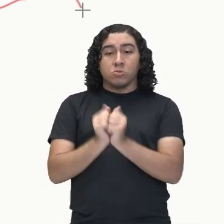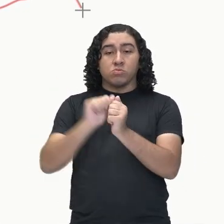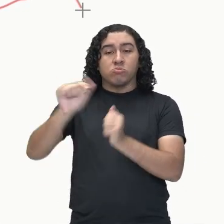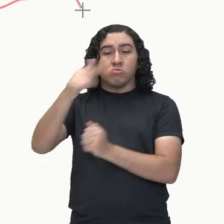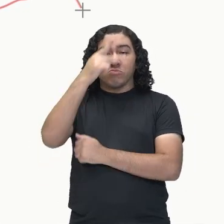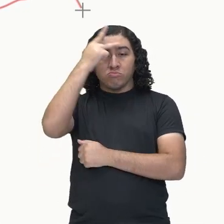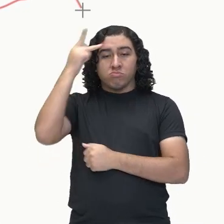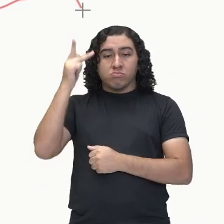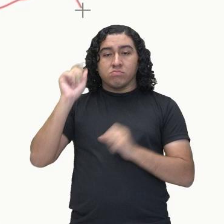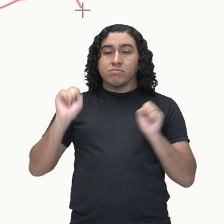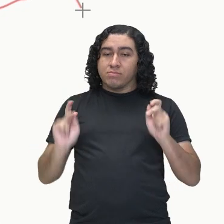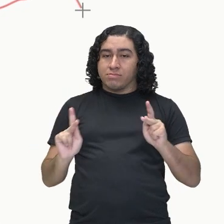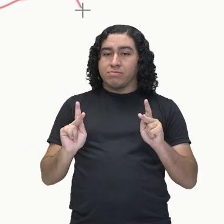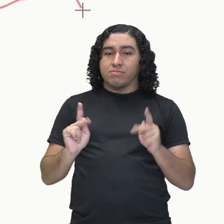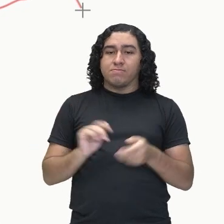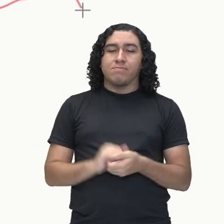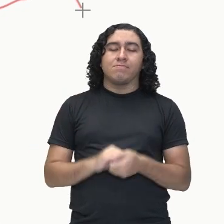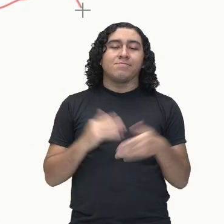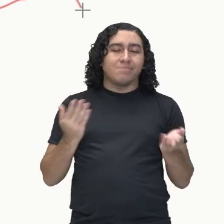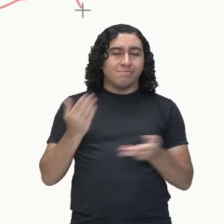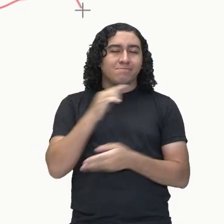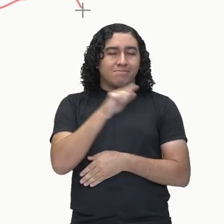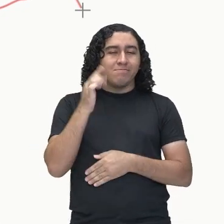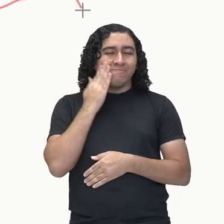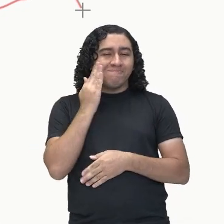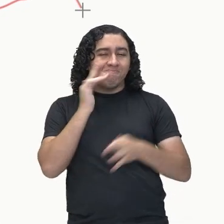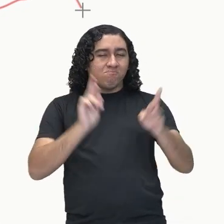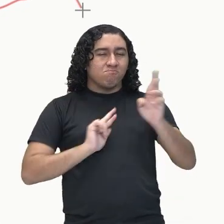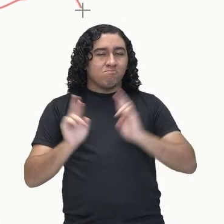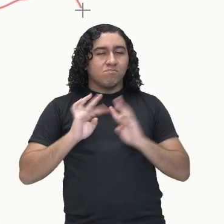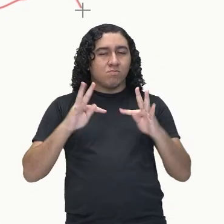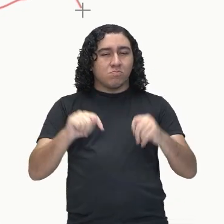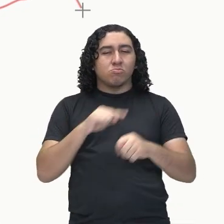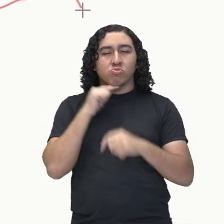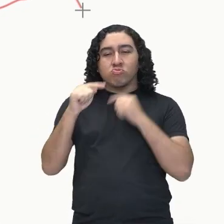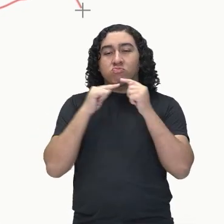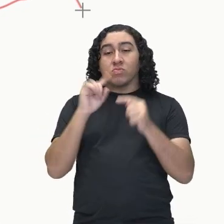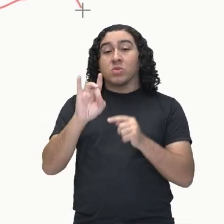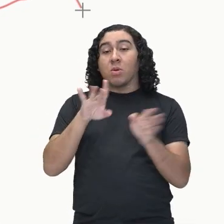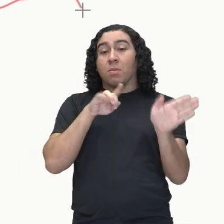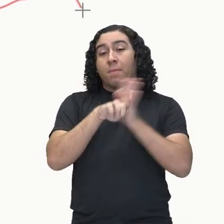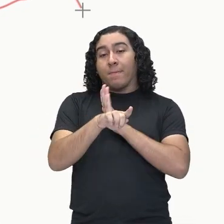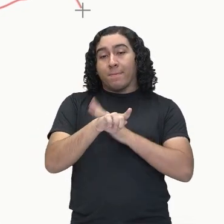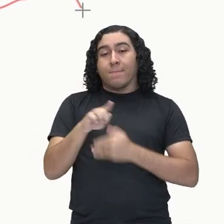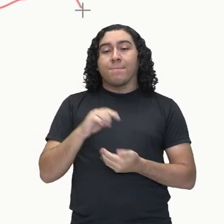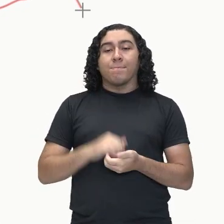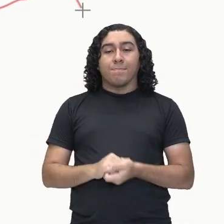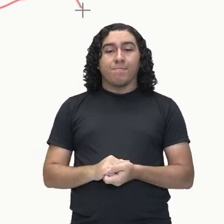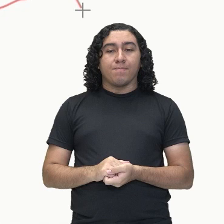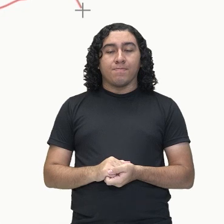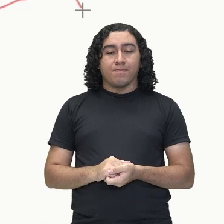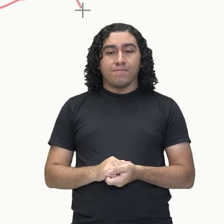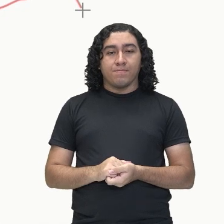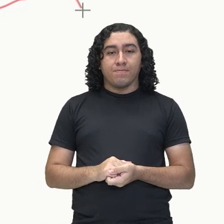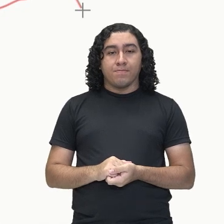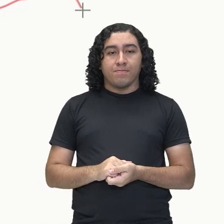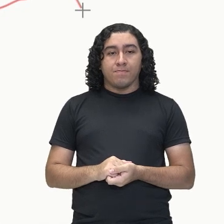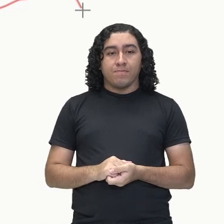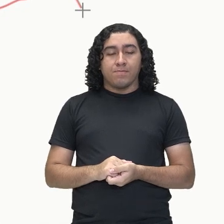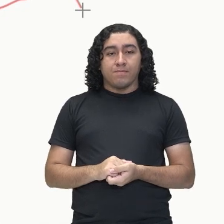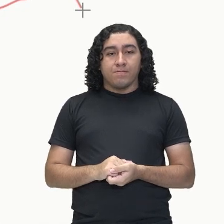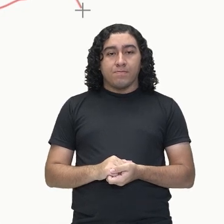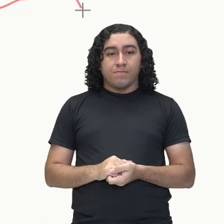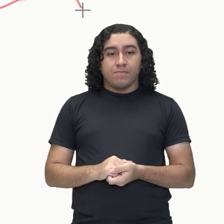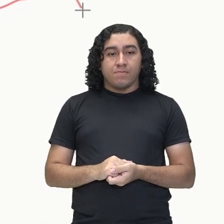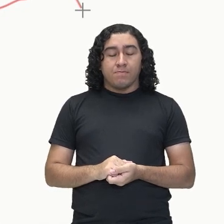Ok tô acreditando que vocês estão sabendo tudo ok dúvidas só é perguntar E aí pessoal